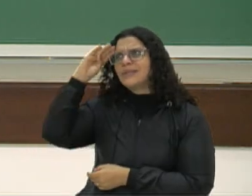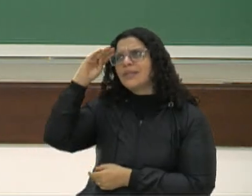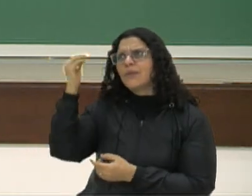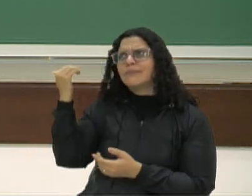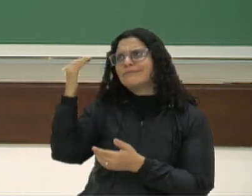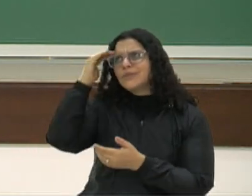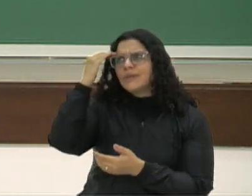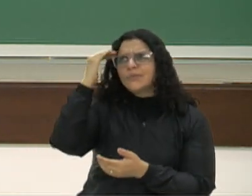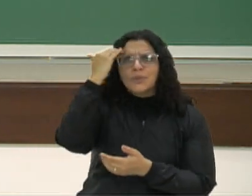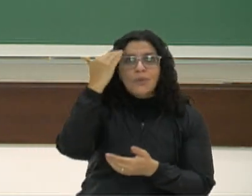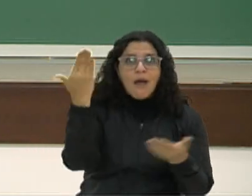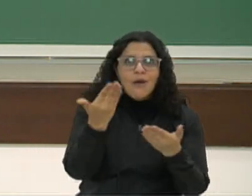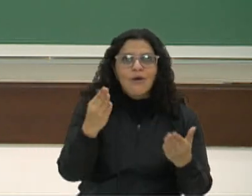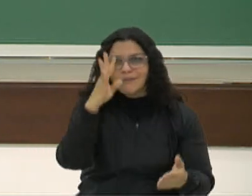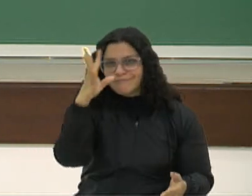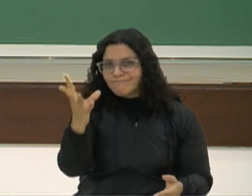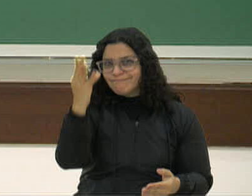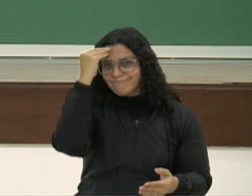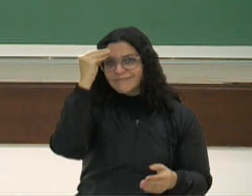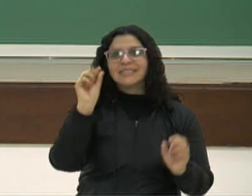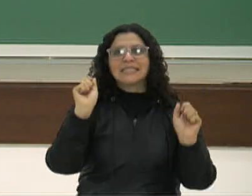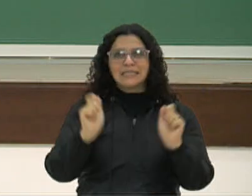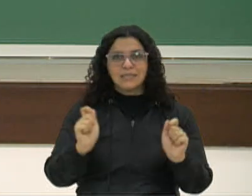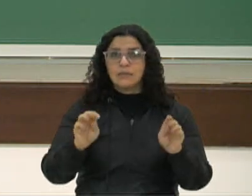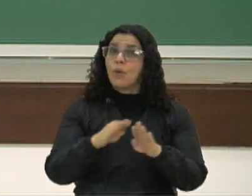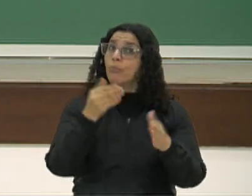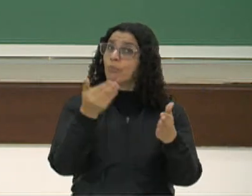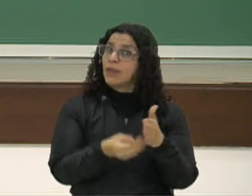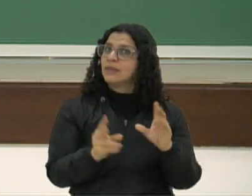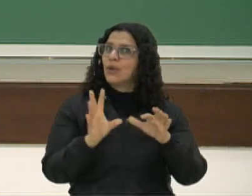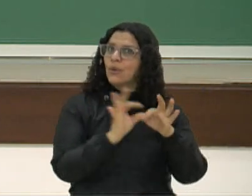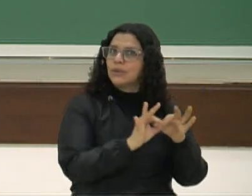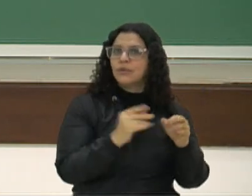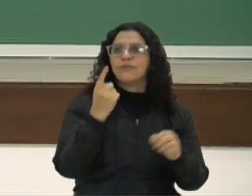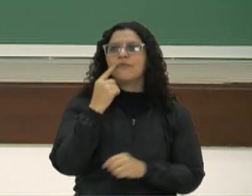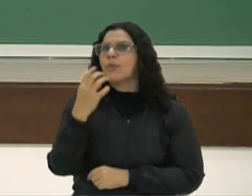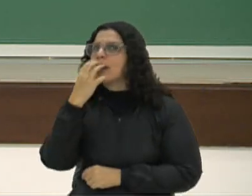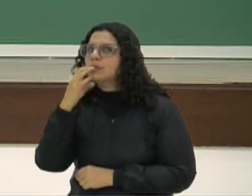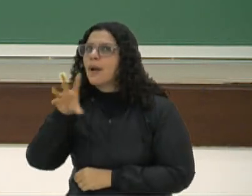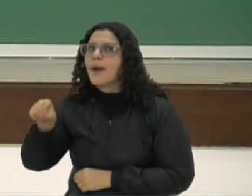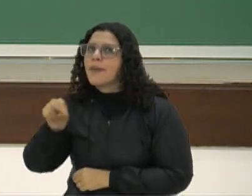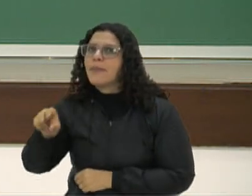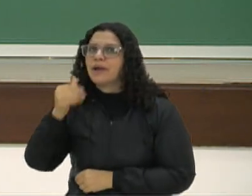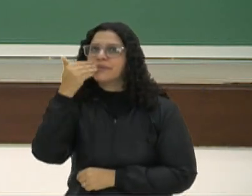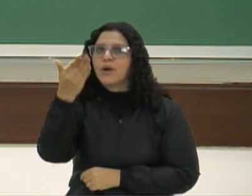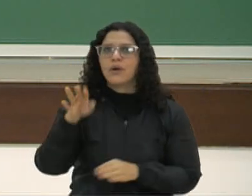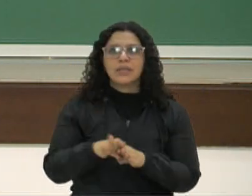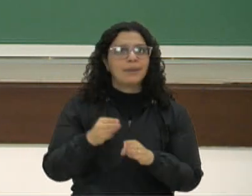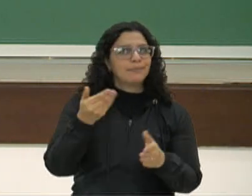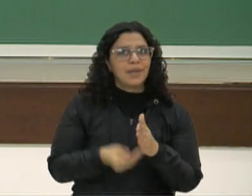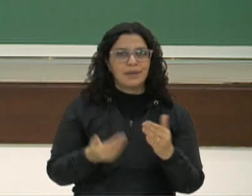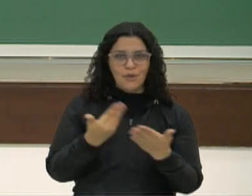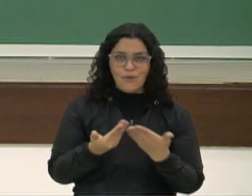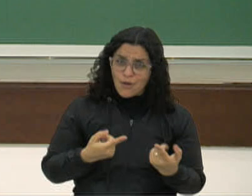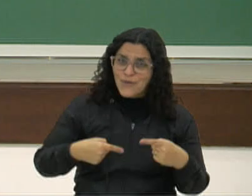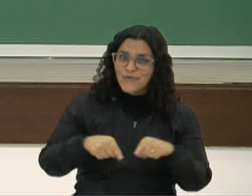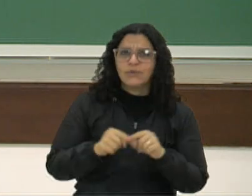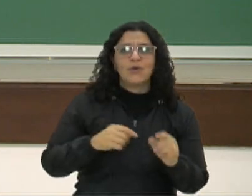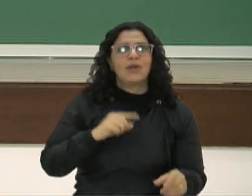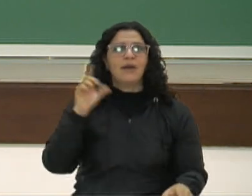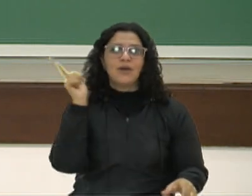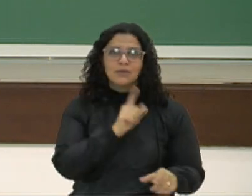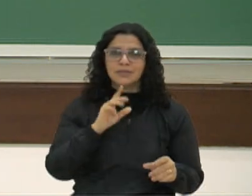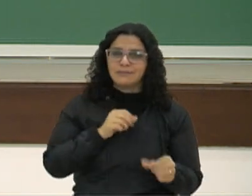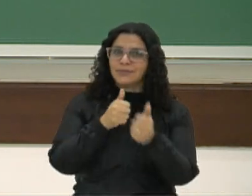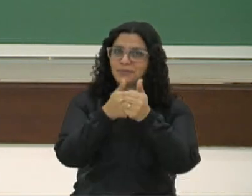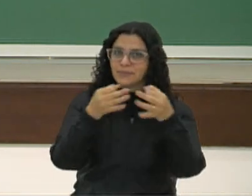aulas anteriores, né? Ou perdeu um pouquinho da aula, foi ver porque o cachorro estava latindo tanto lá na frente, perdeu um trecho da aula, beleza?